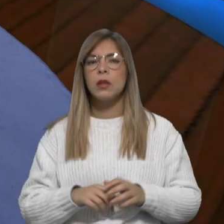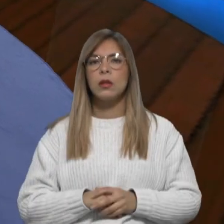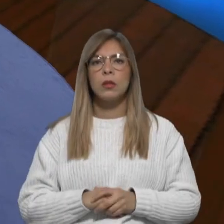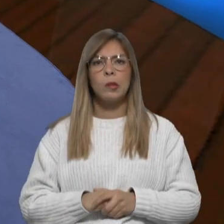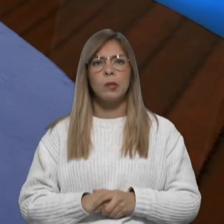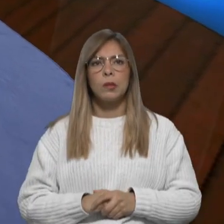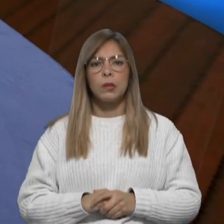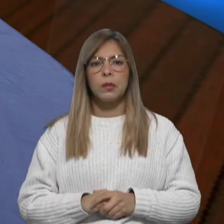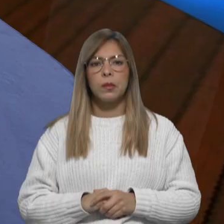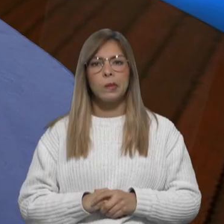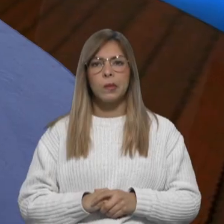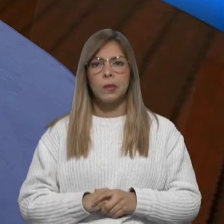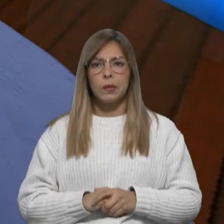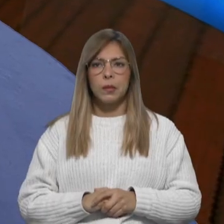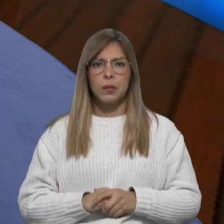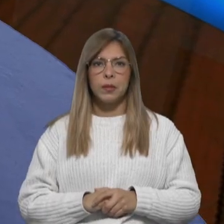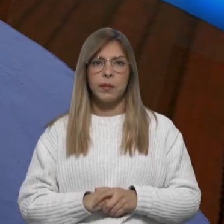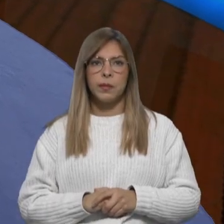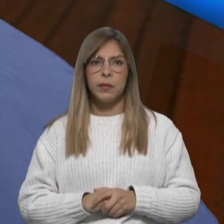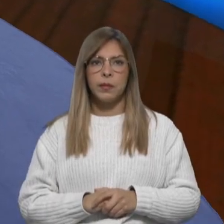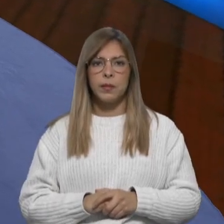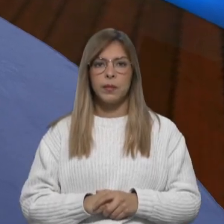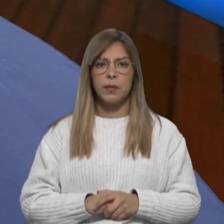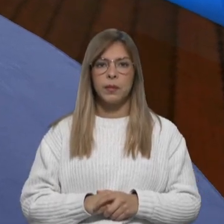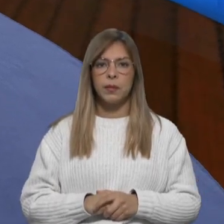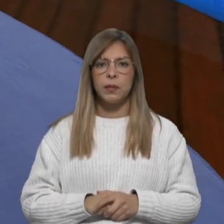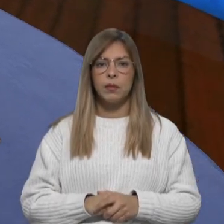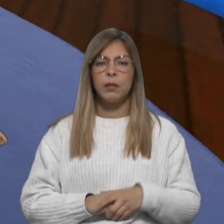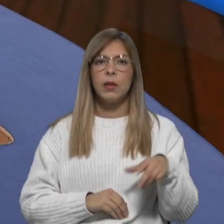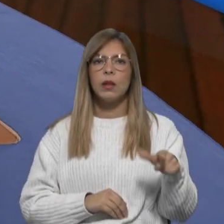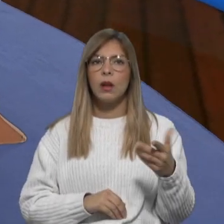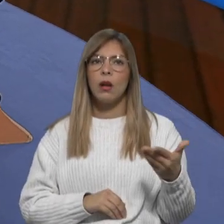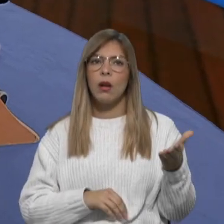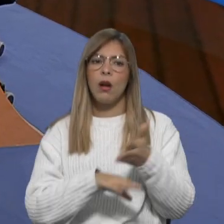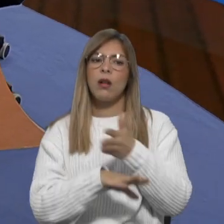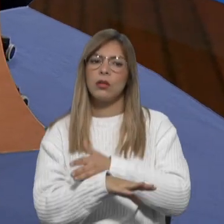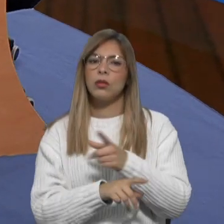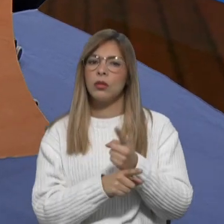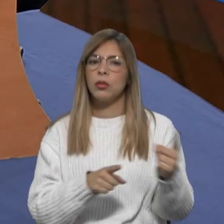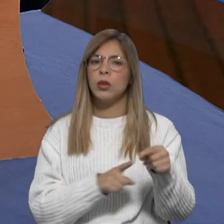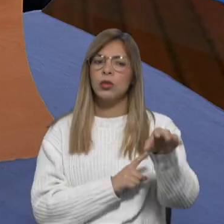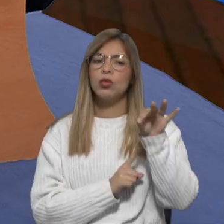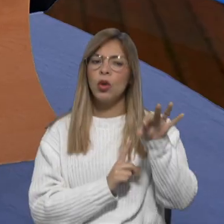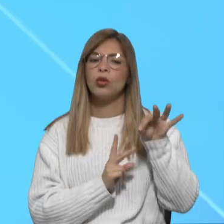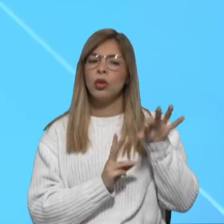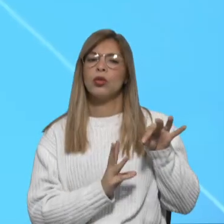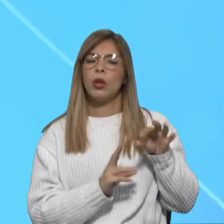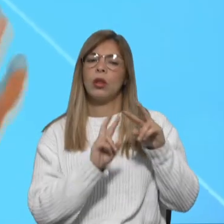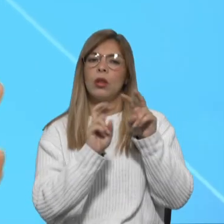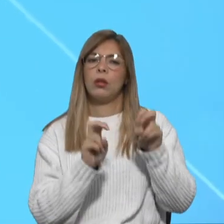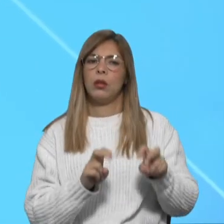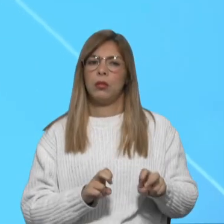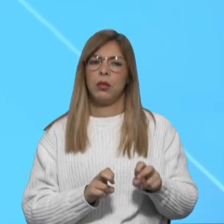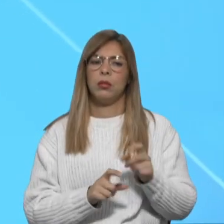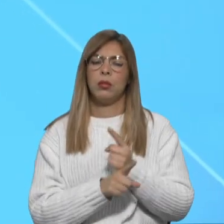habitado também pela inteligência artificial. Antes perguntava, João, porquê a escolha deste tema, no sentido, os leigos